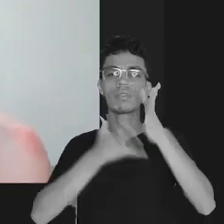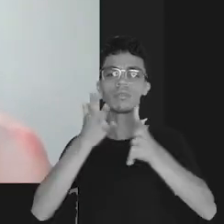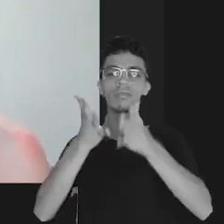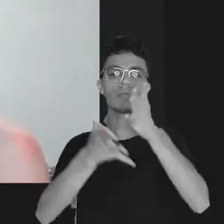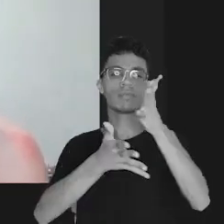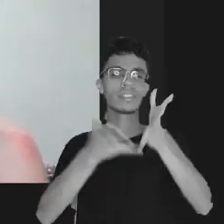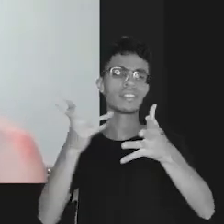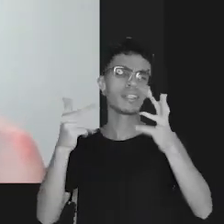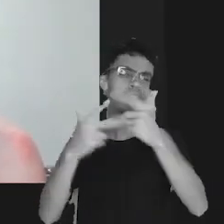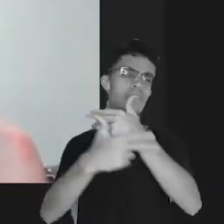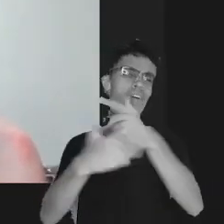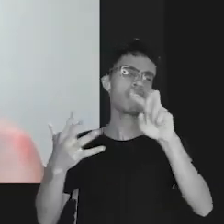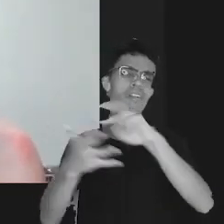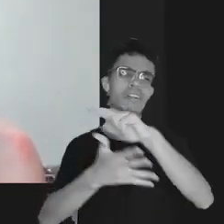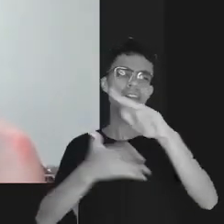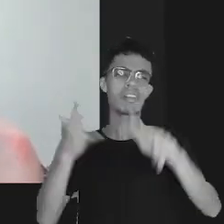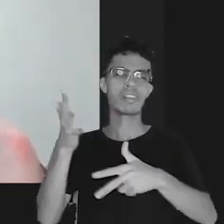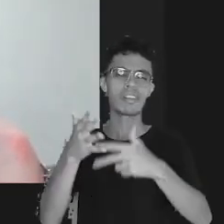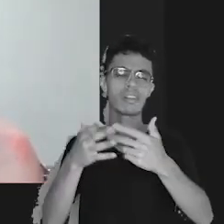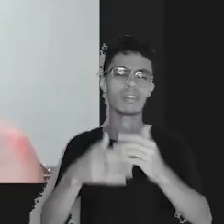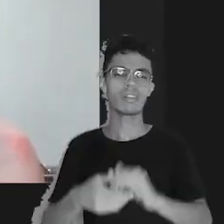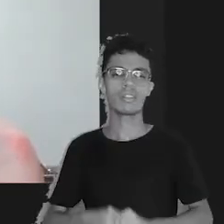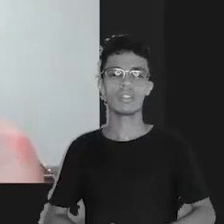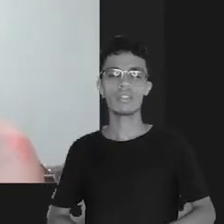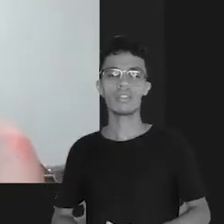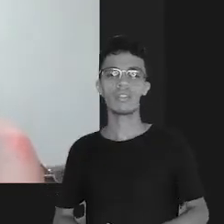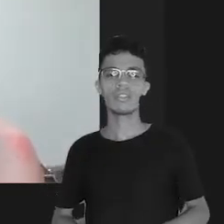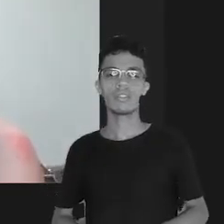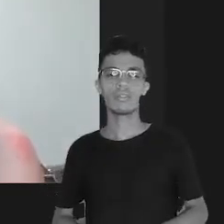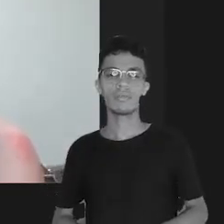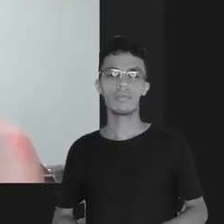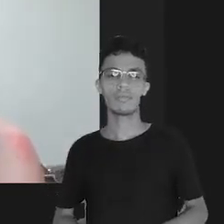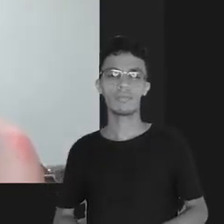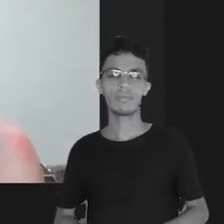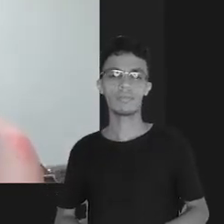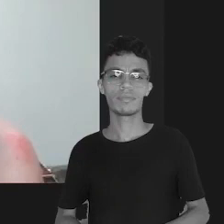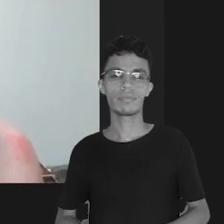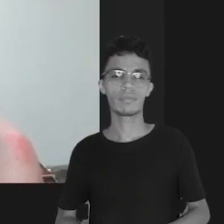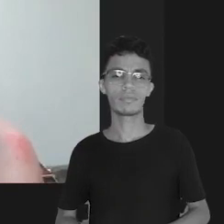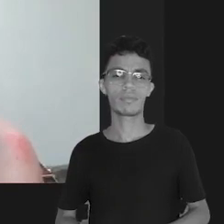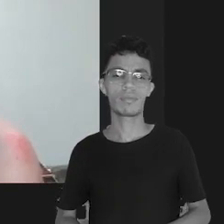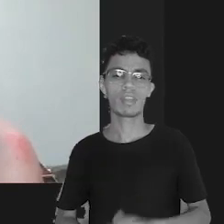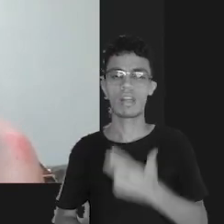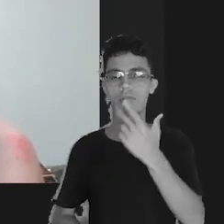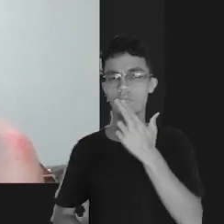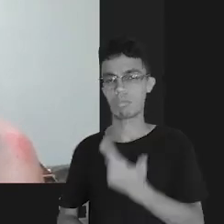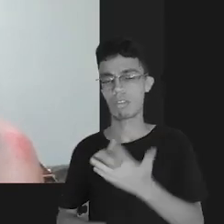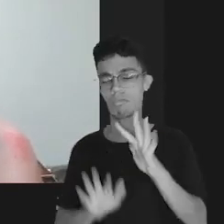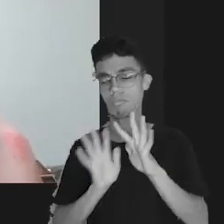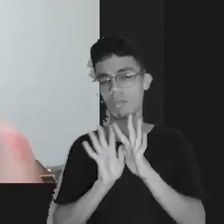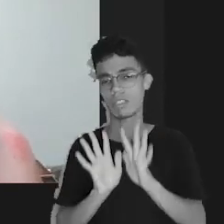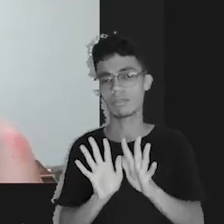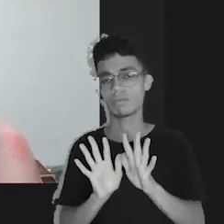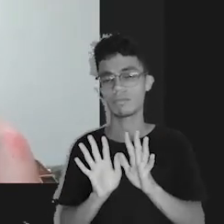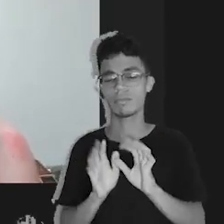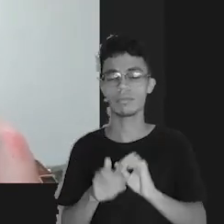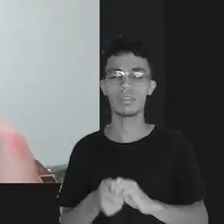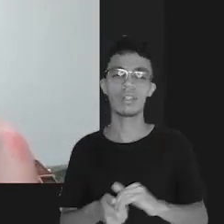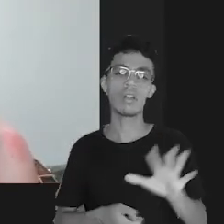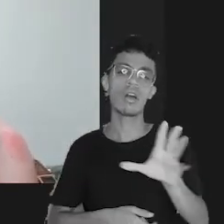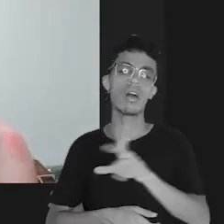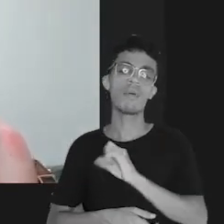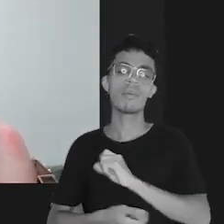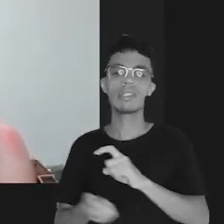ser tanta coisa, o indizível ou saga remota, que a língua não ousa, ou ódio, ou